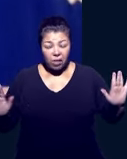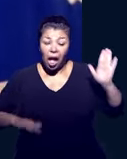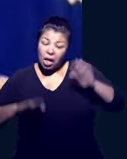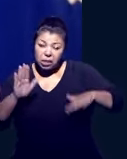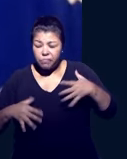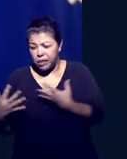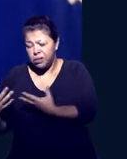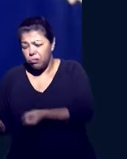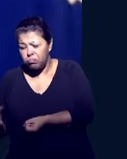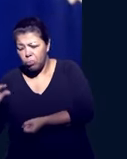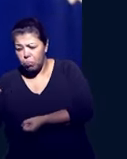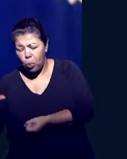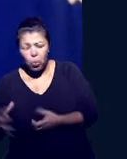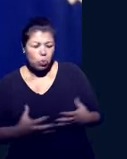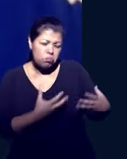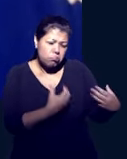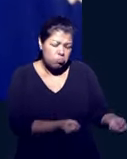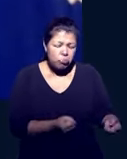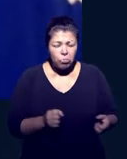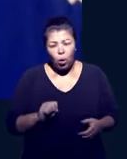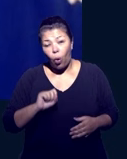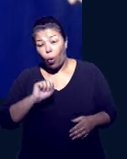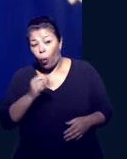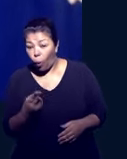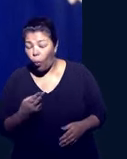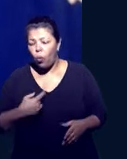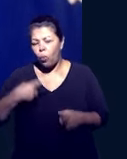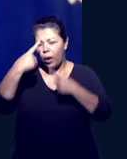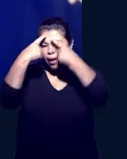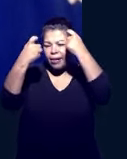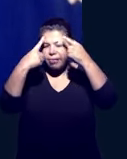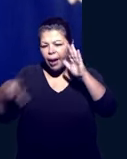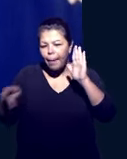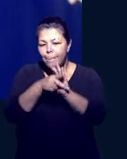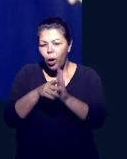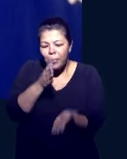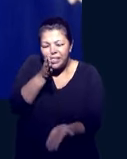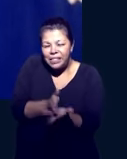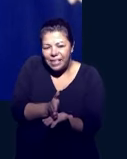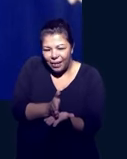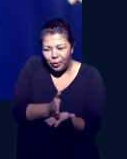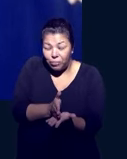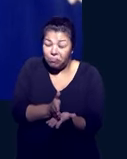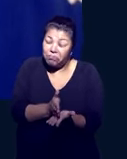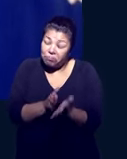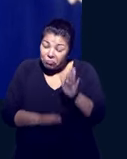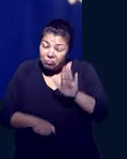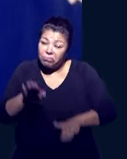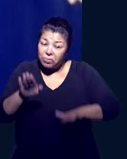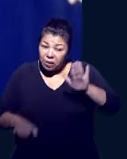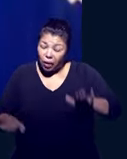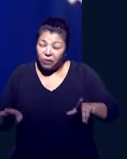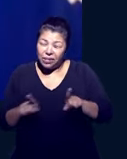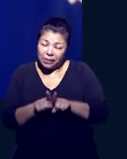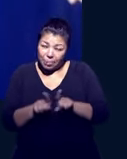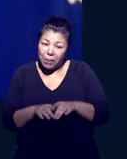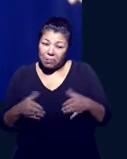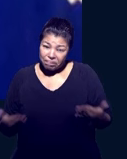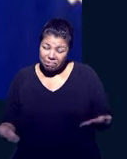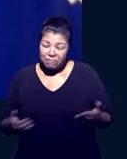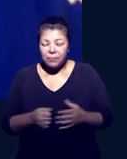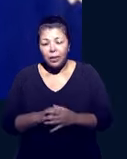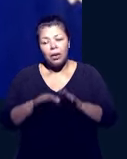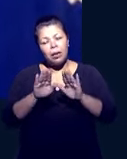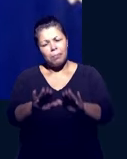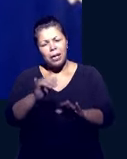podem convergir com a esquerda mas são ideias de centro então alguém Pretender que não se descriminaliza droga no Brasil não